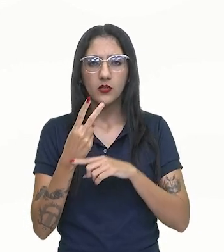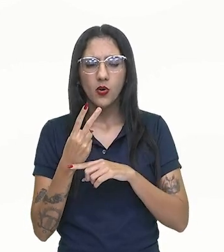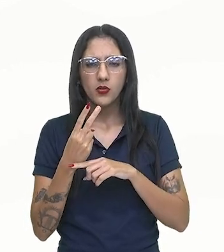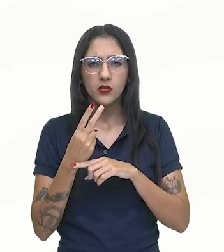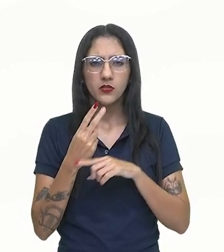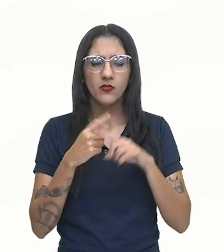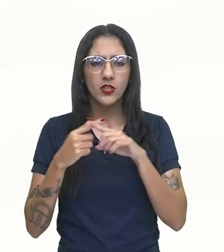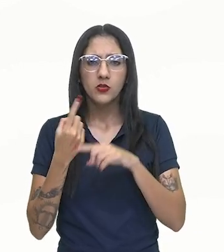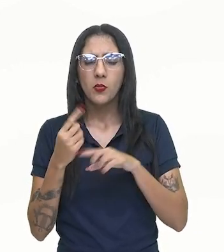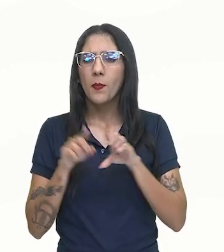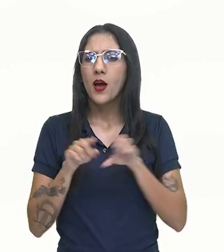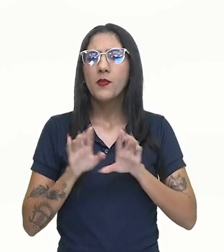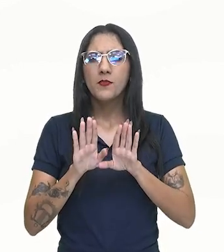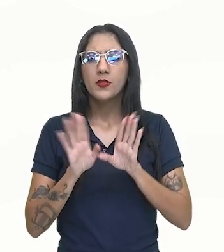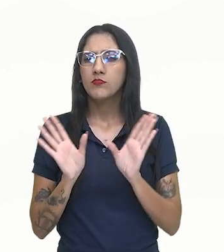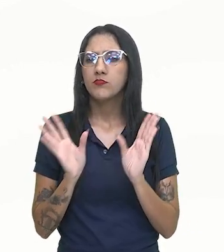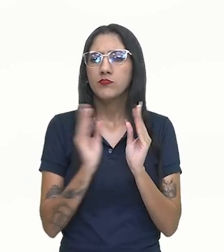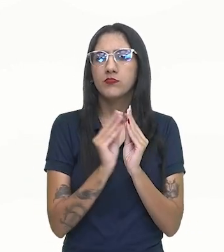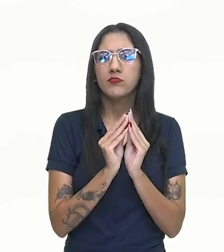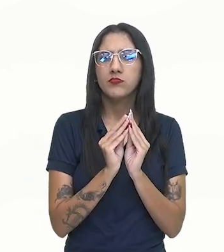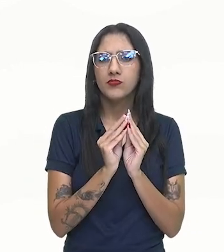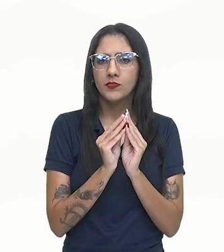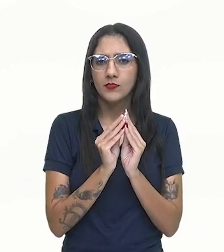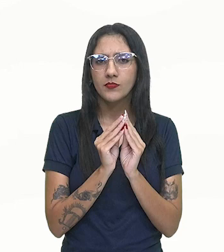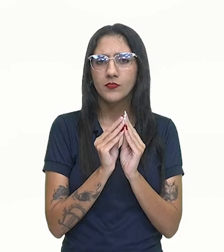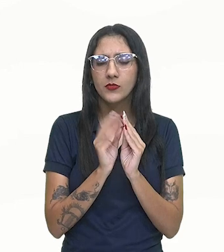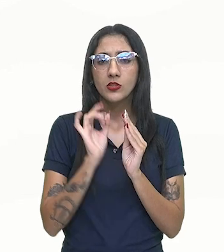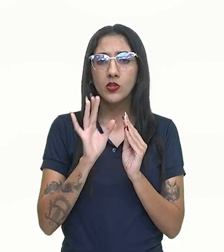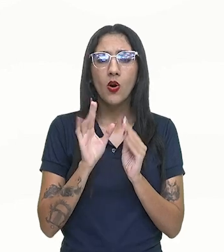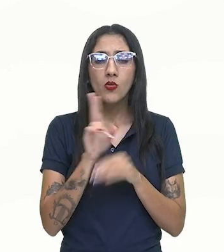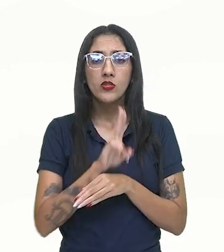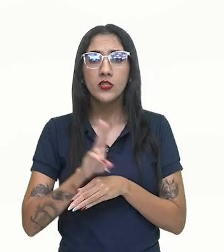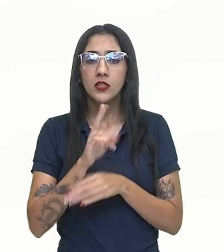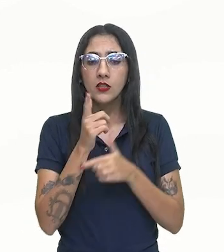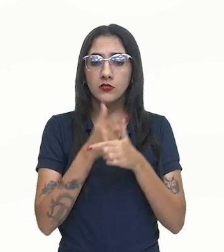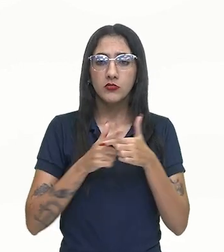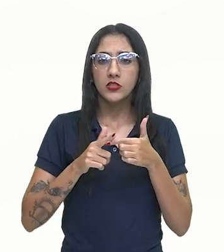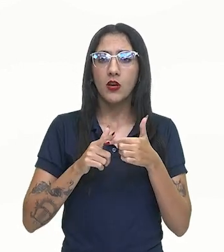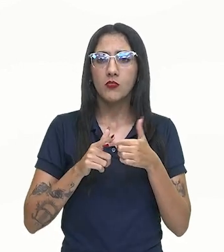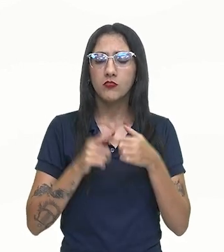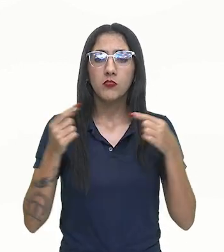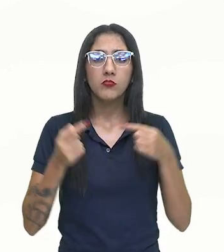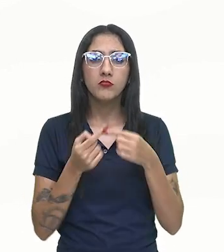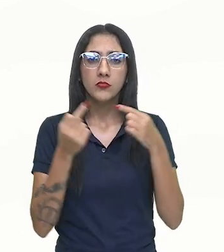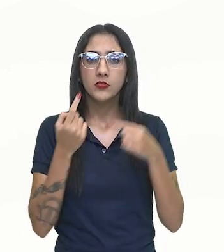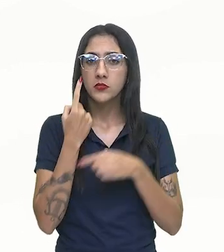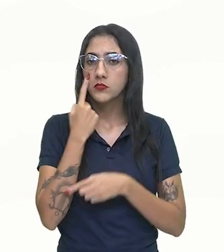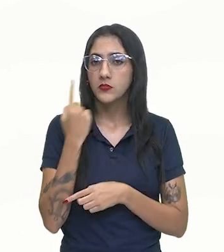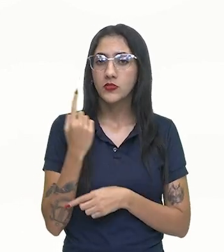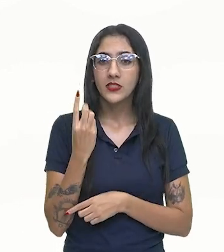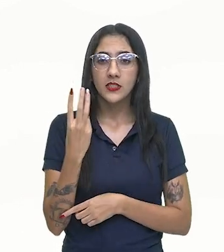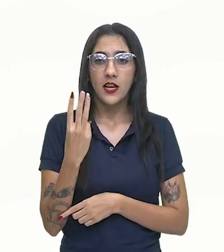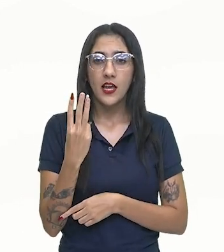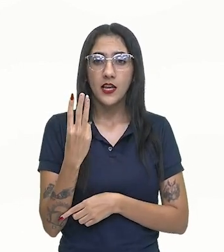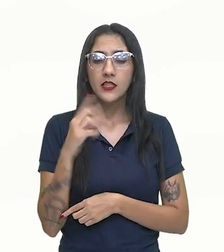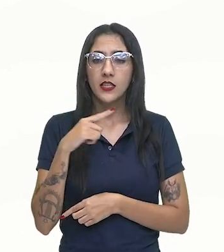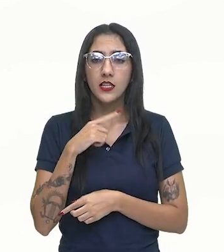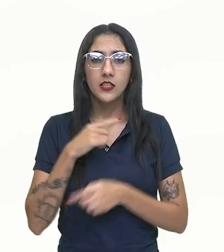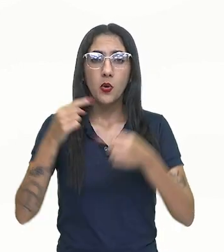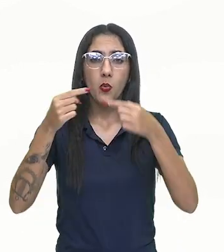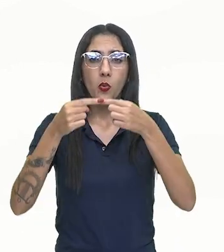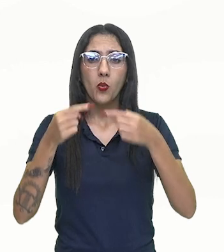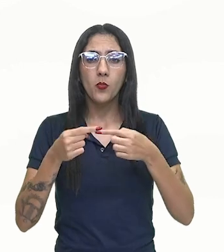utilizar aqui um recurso, tá? Que é o recurso da divisão de um mesmo elemento, já que é o 3 fatorial, ele existe aqui embaixo também,